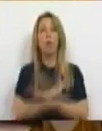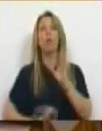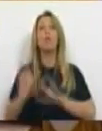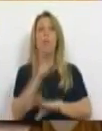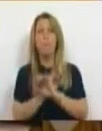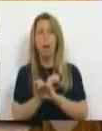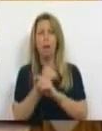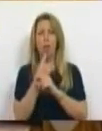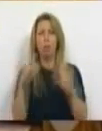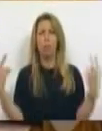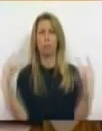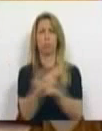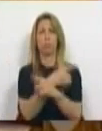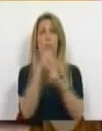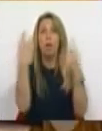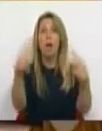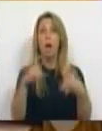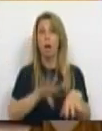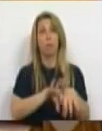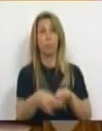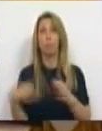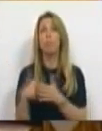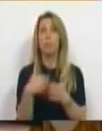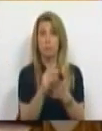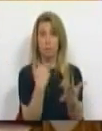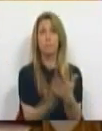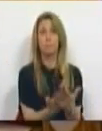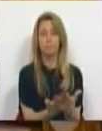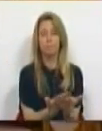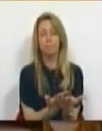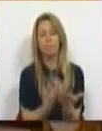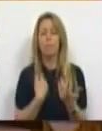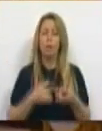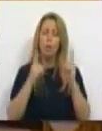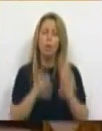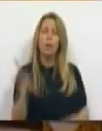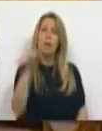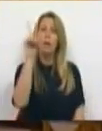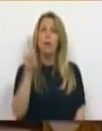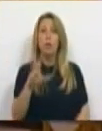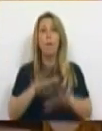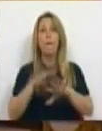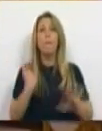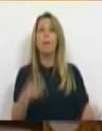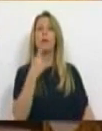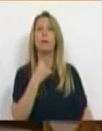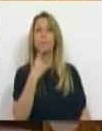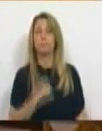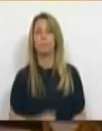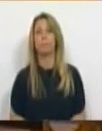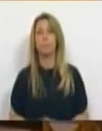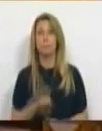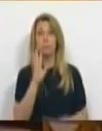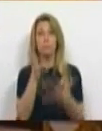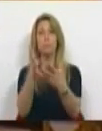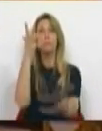fundas contradições que percorrem e corroem esse processo. Comecemos pela questão da Grã-Bretanha. O que